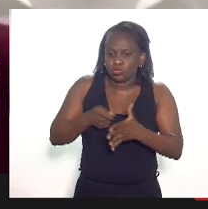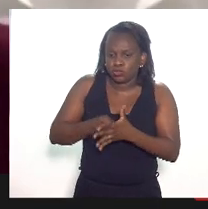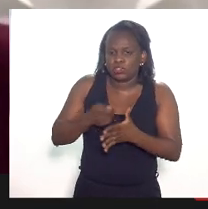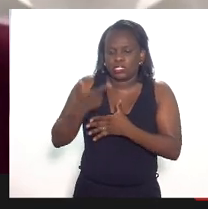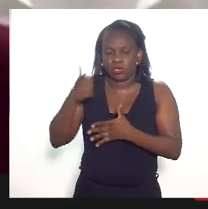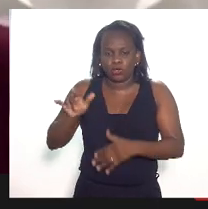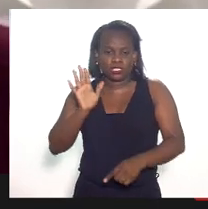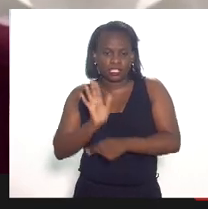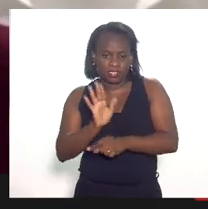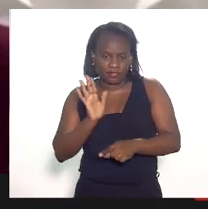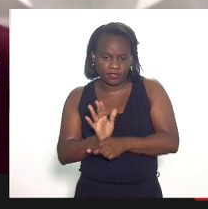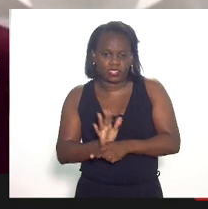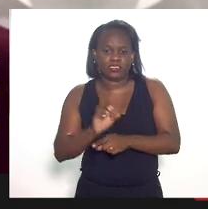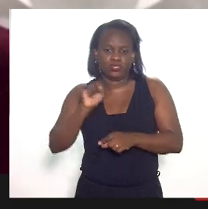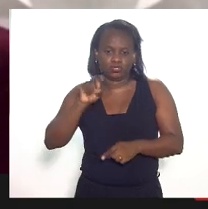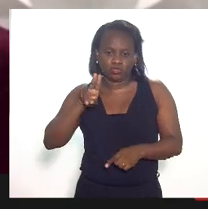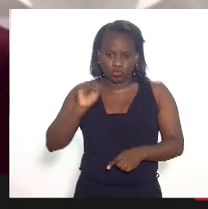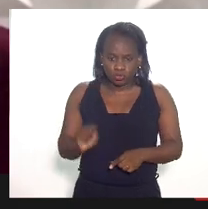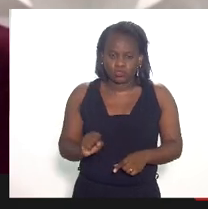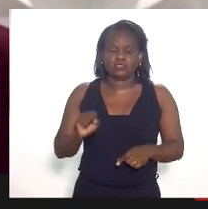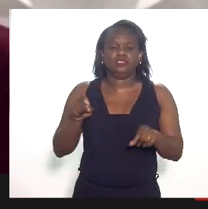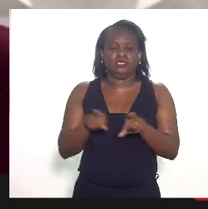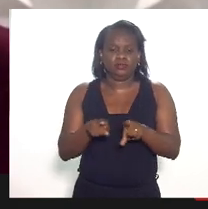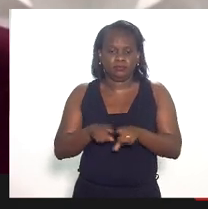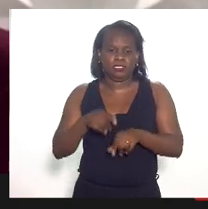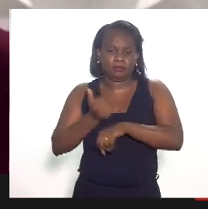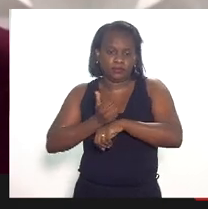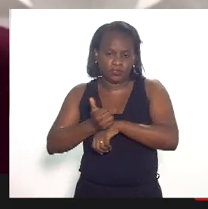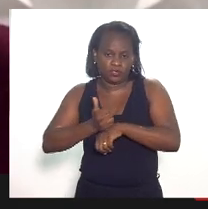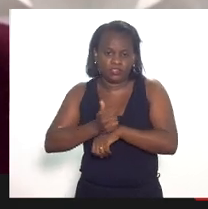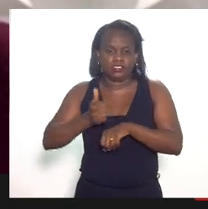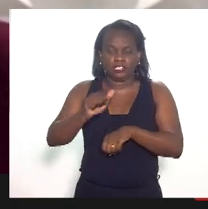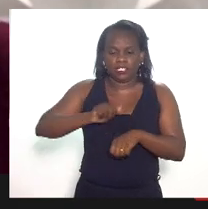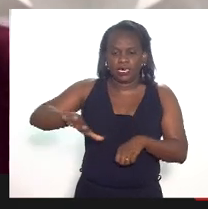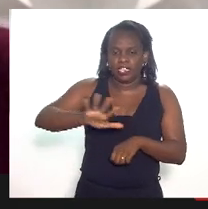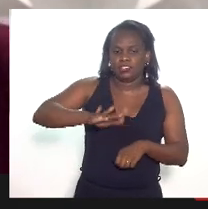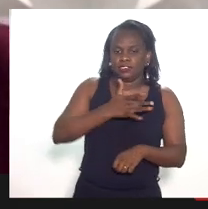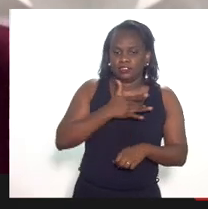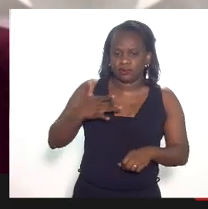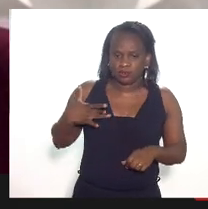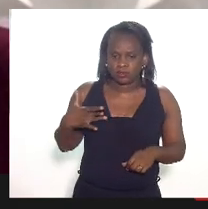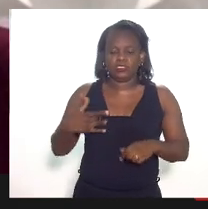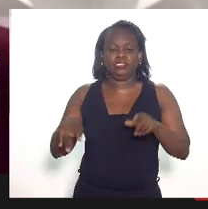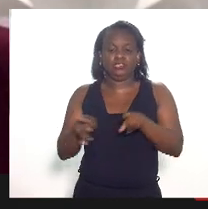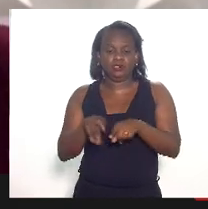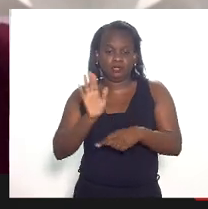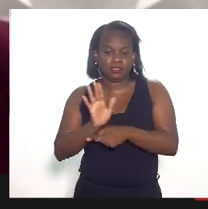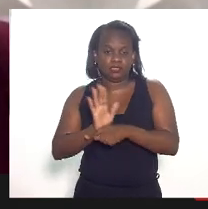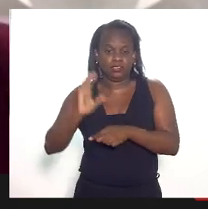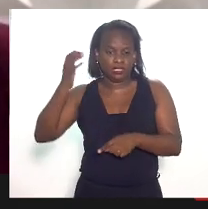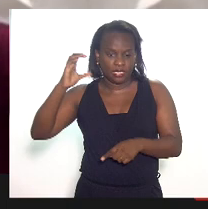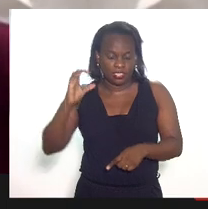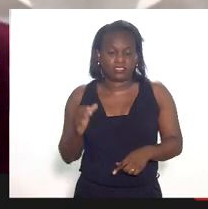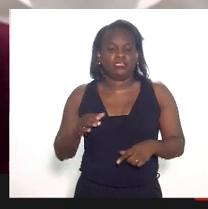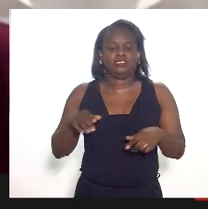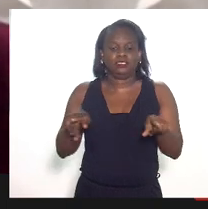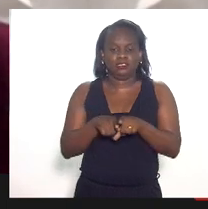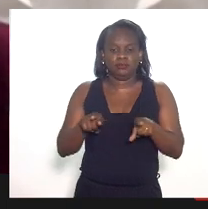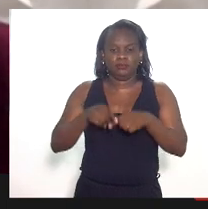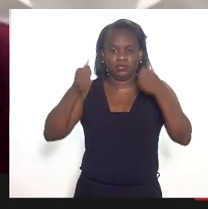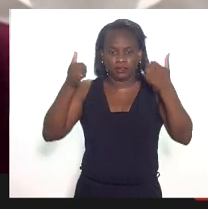em defesa aí do Sistema Único de Saúde, dos profissionais de saúde, da ciência, e como disse